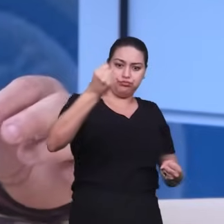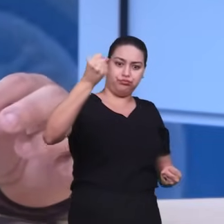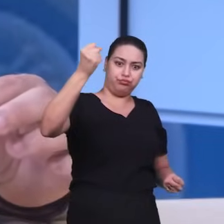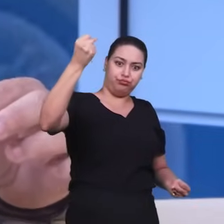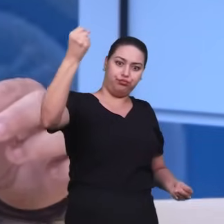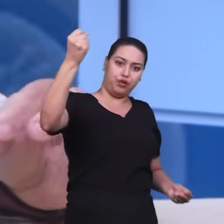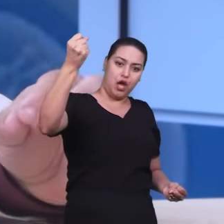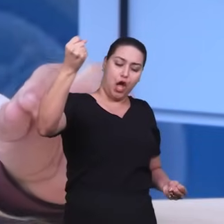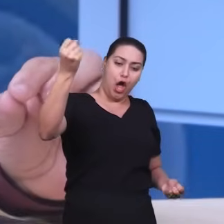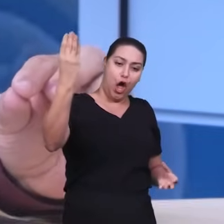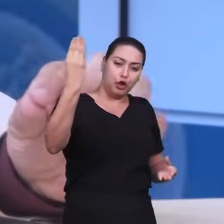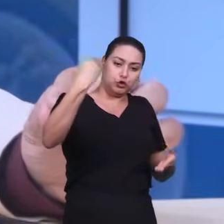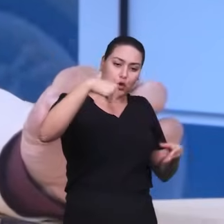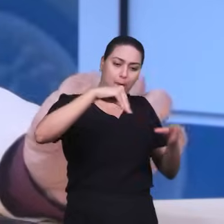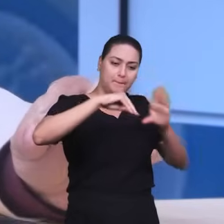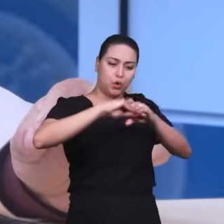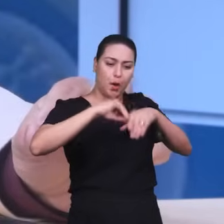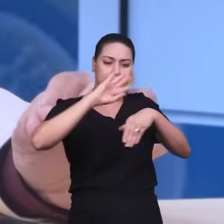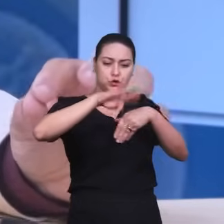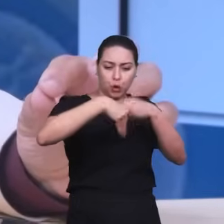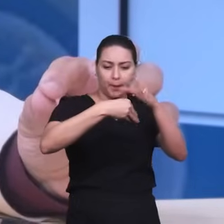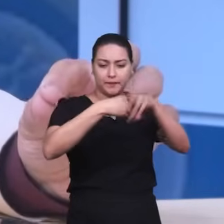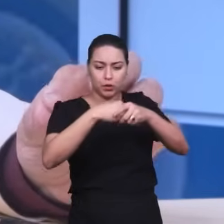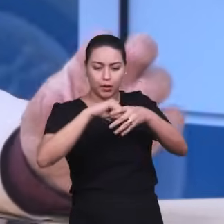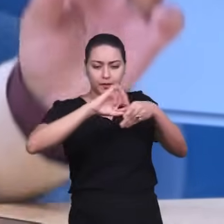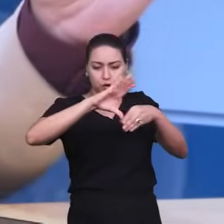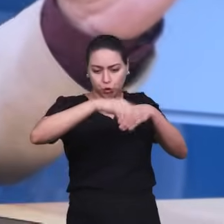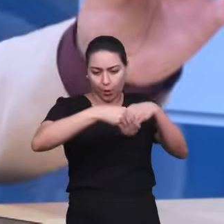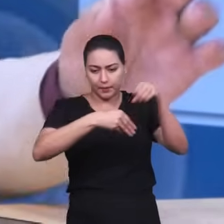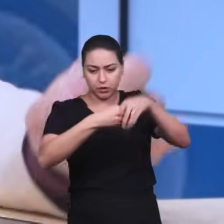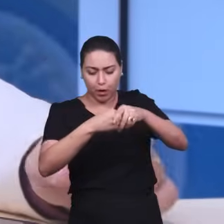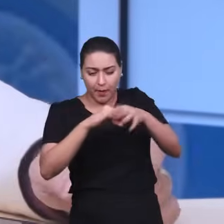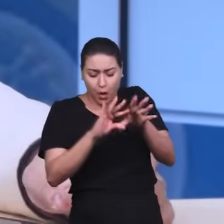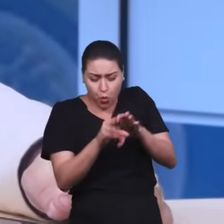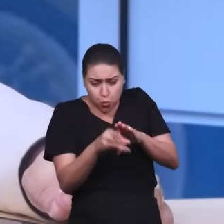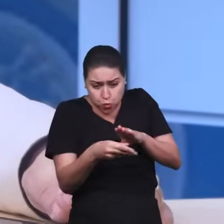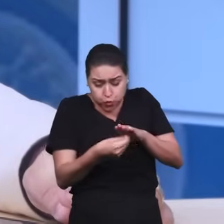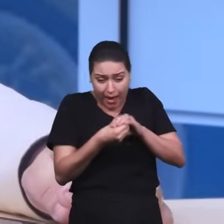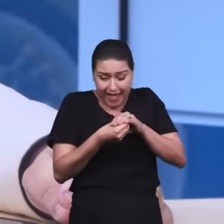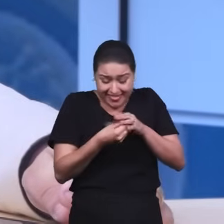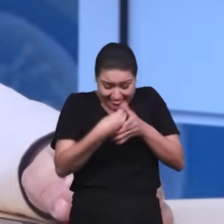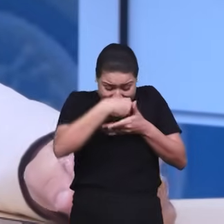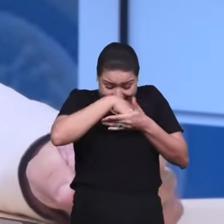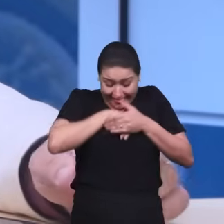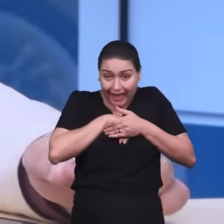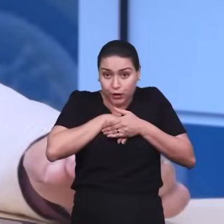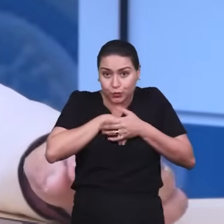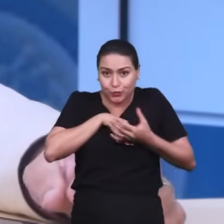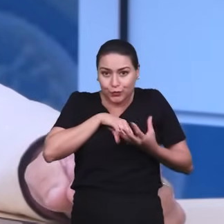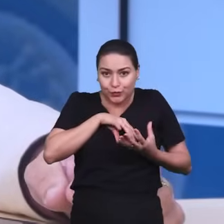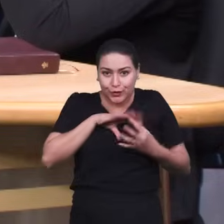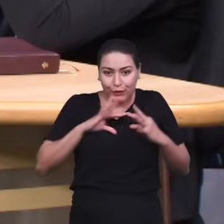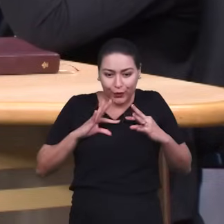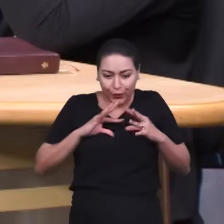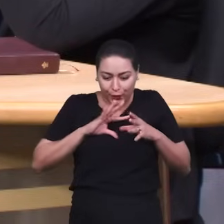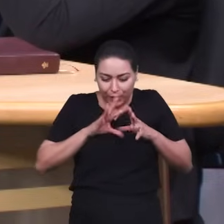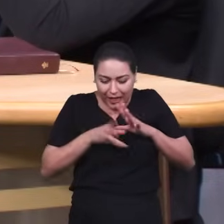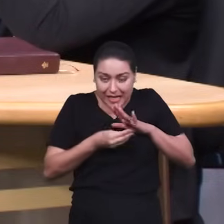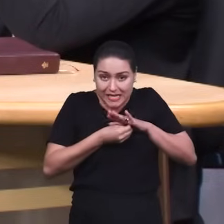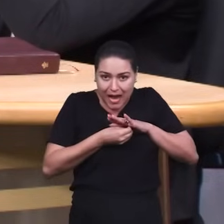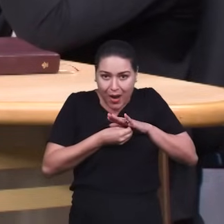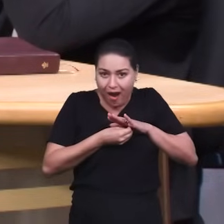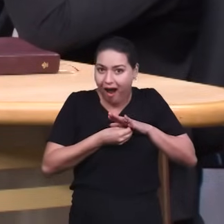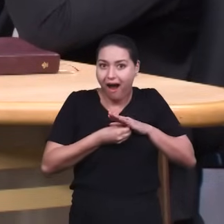dobrar, até ele ficar Verdade. tão pequeno que cabe dentro do núcleo. Exatamente. É só o Senhor mesmo para operar isso. Não é